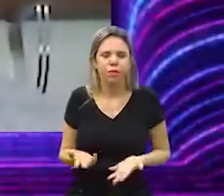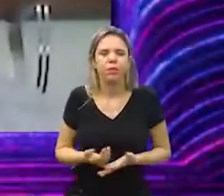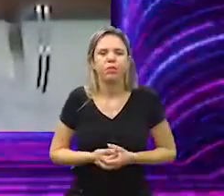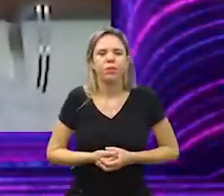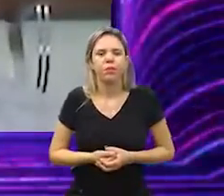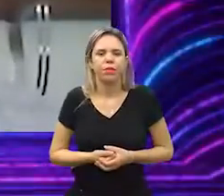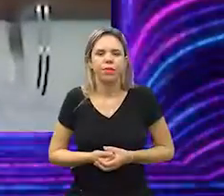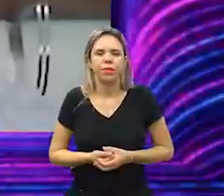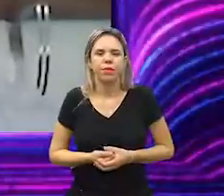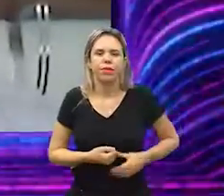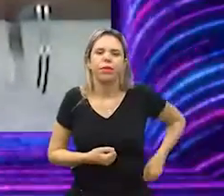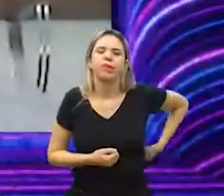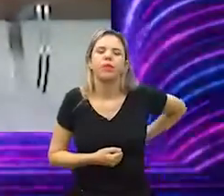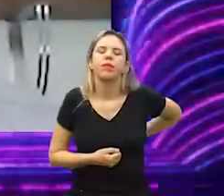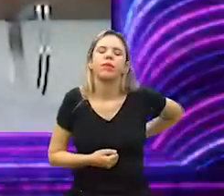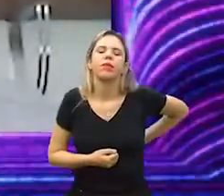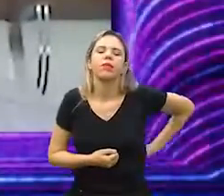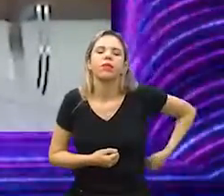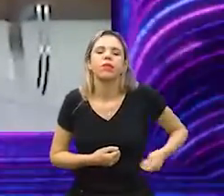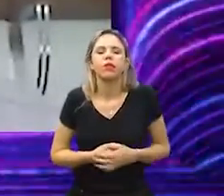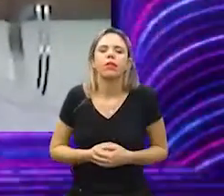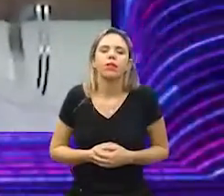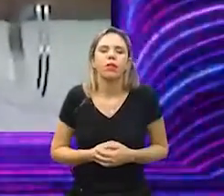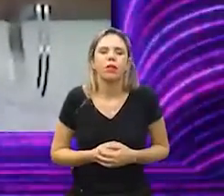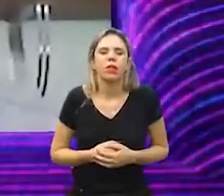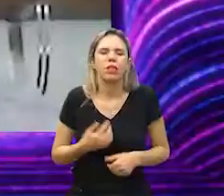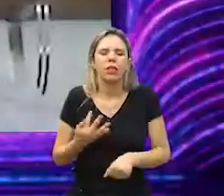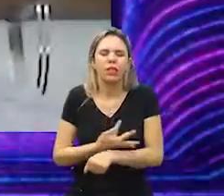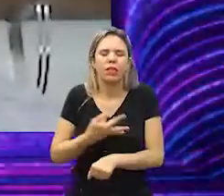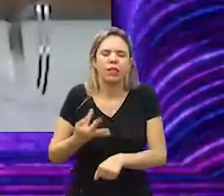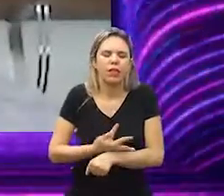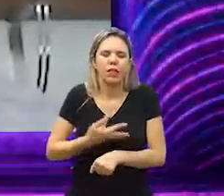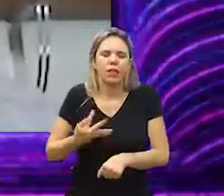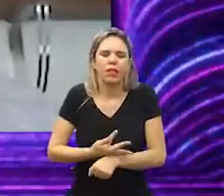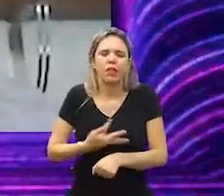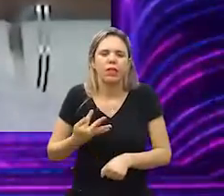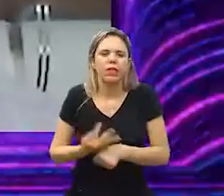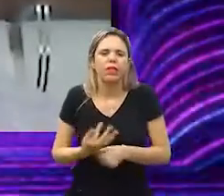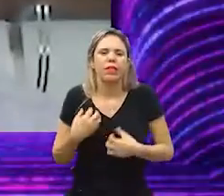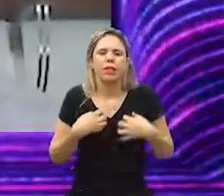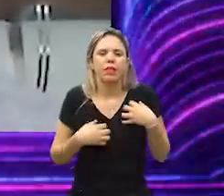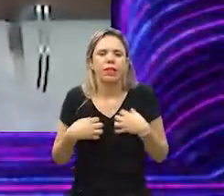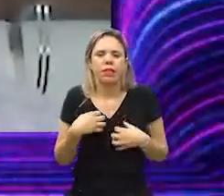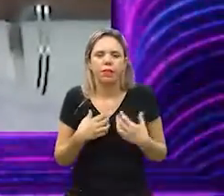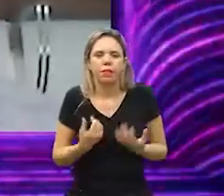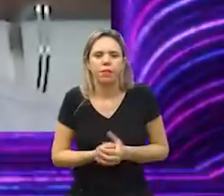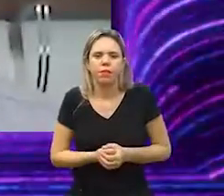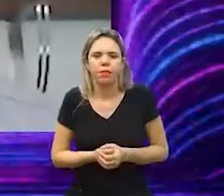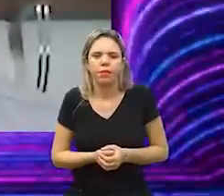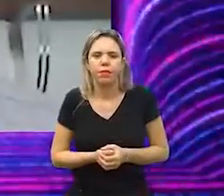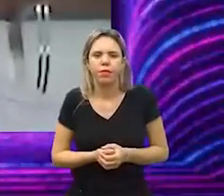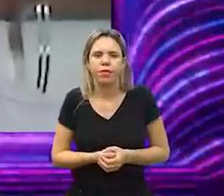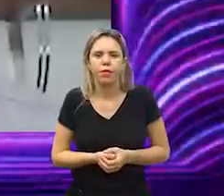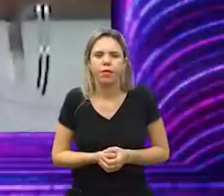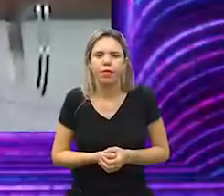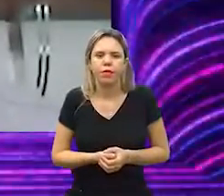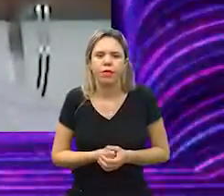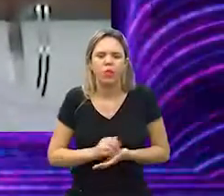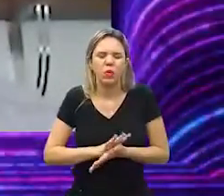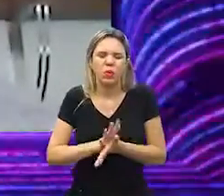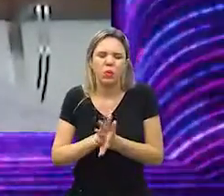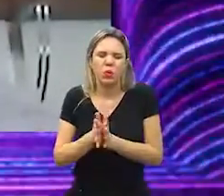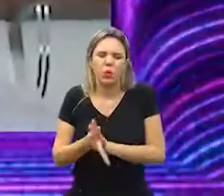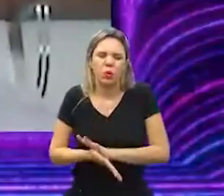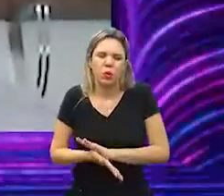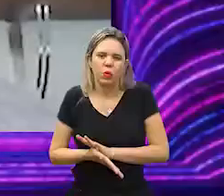que permeada em questão de muita dor, de muita crueldade,